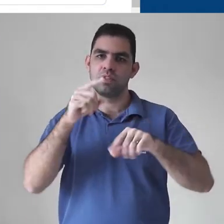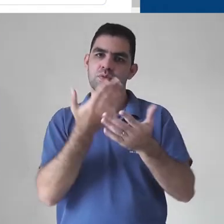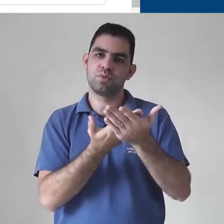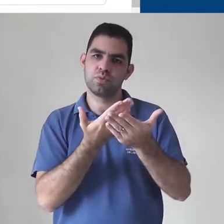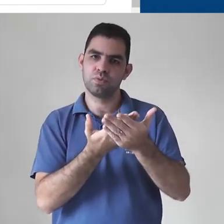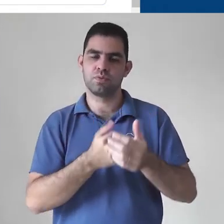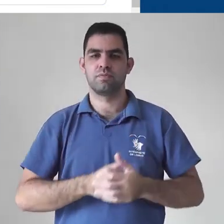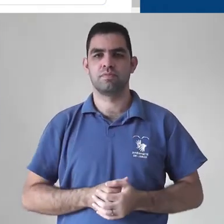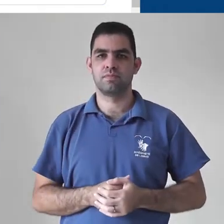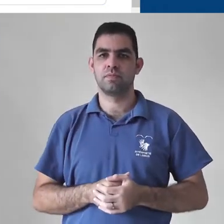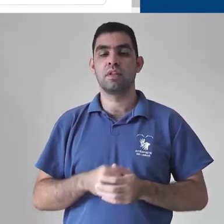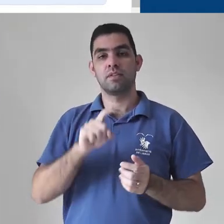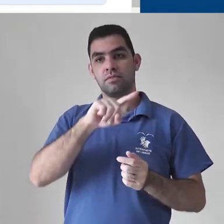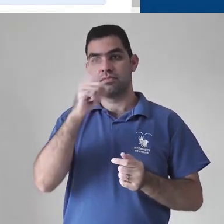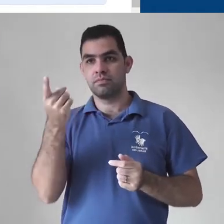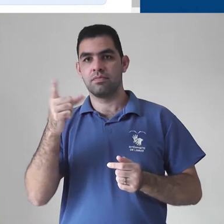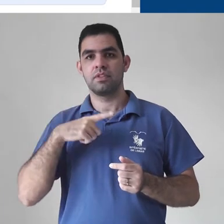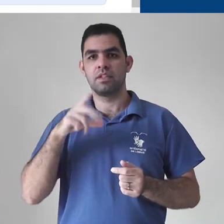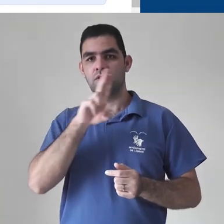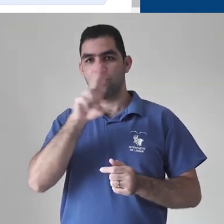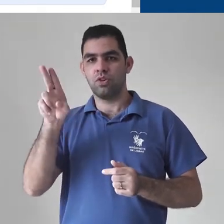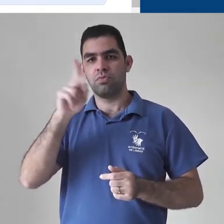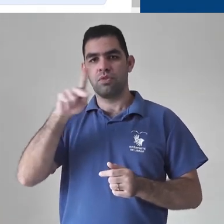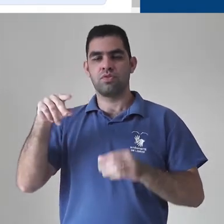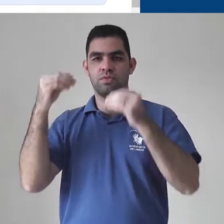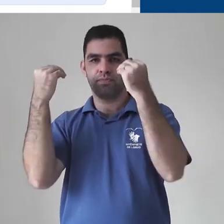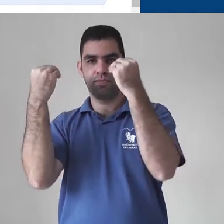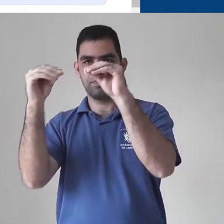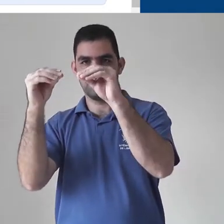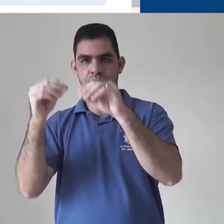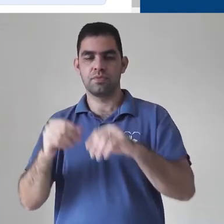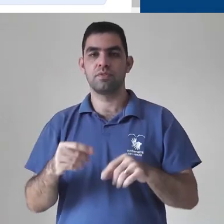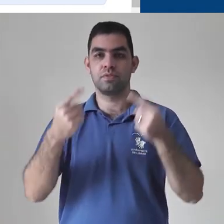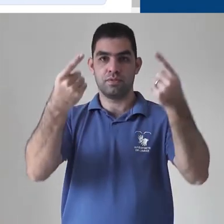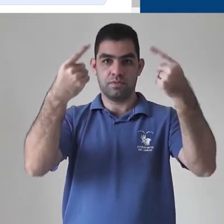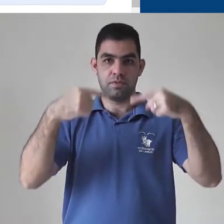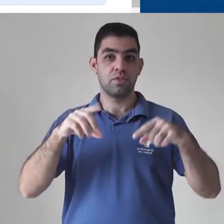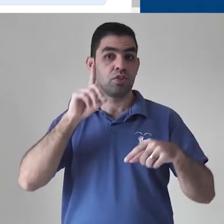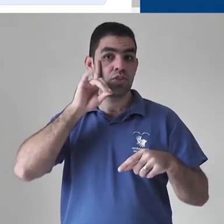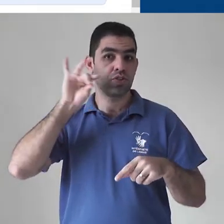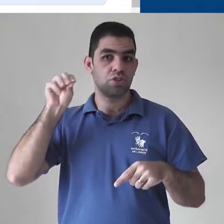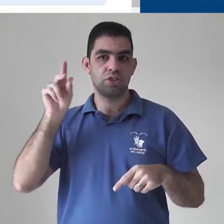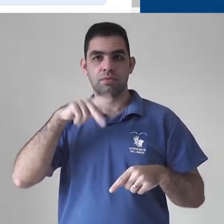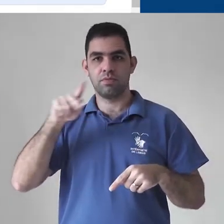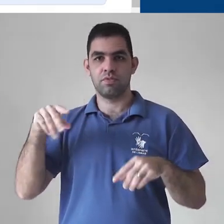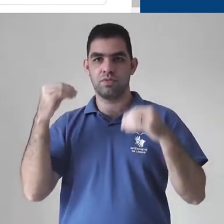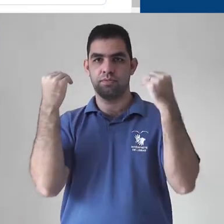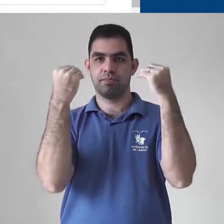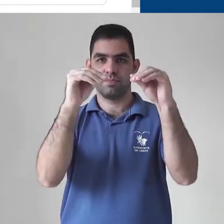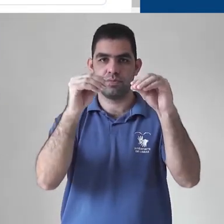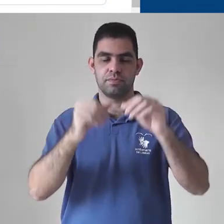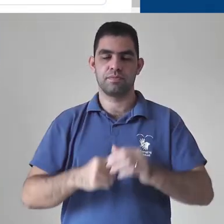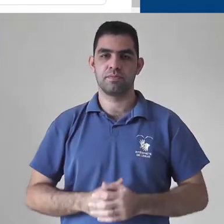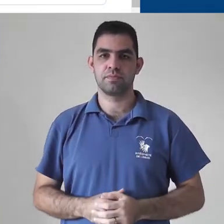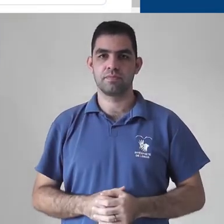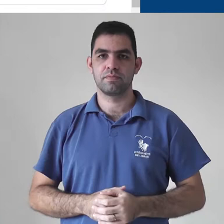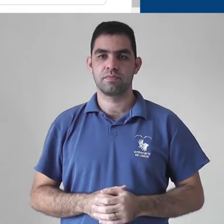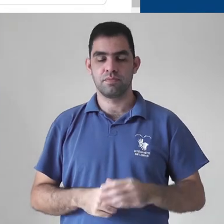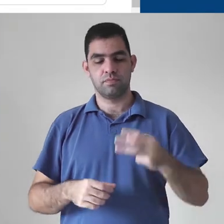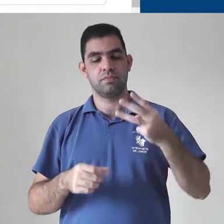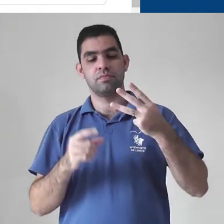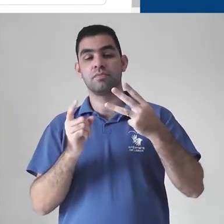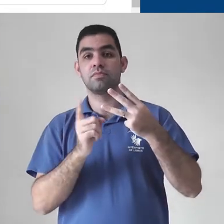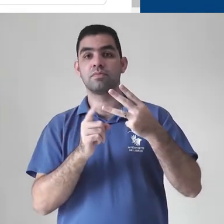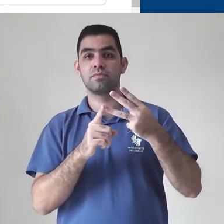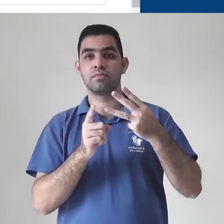um material seguido do nome dado pelo professor e embaixo tem a data da postagem do conteúdo e no